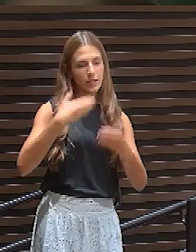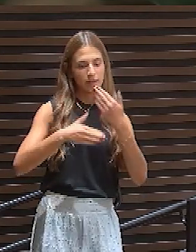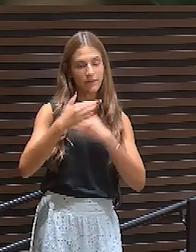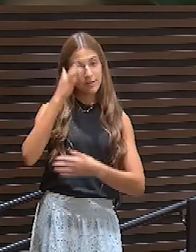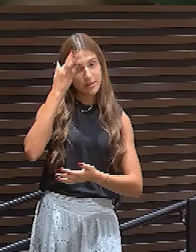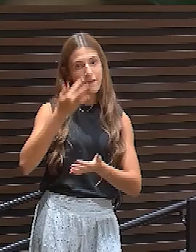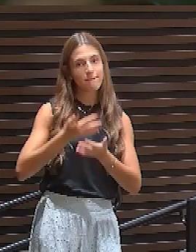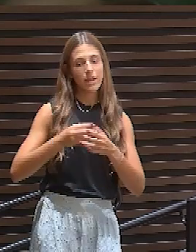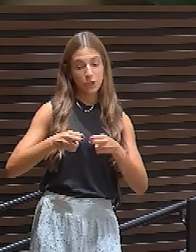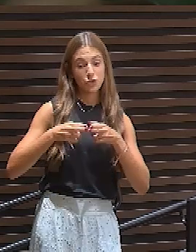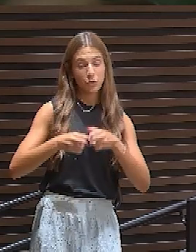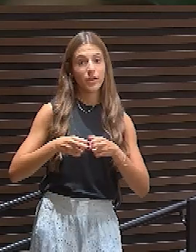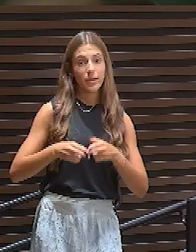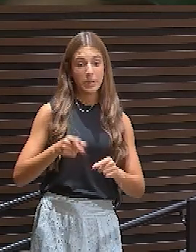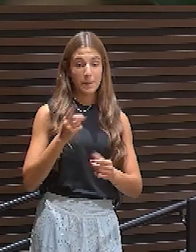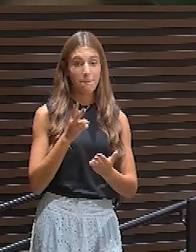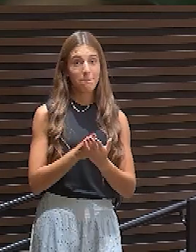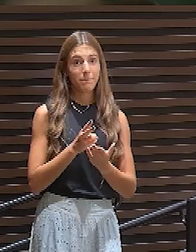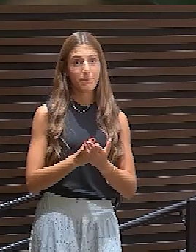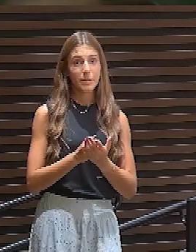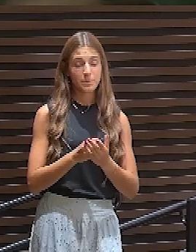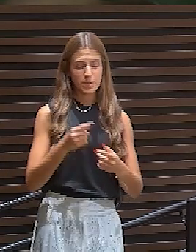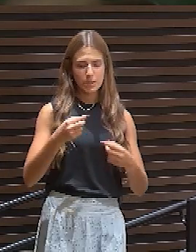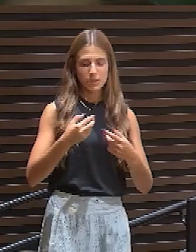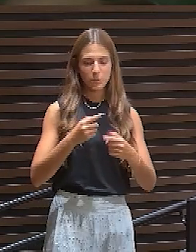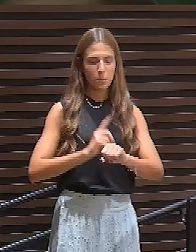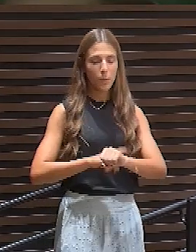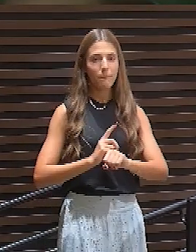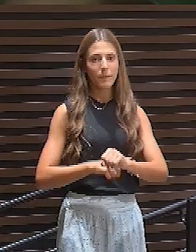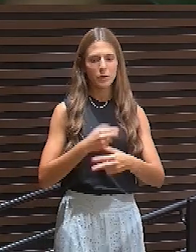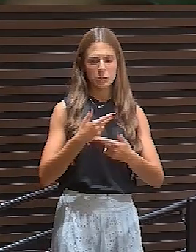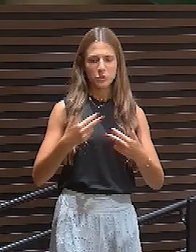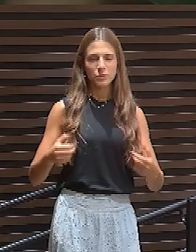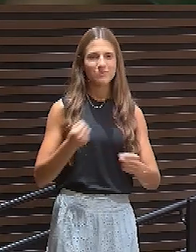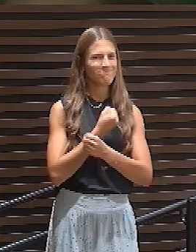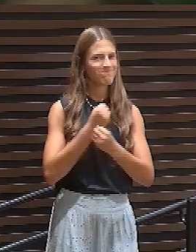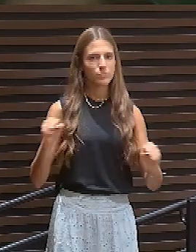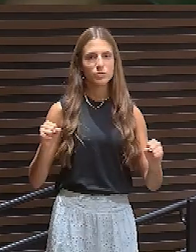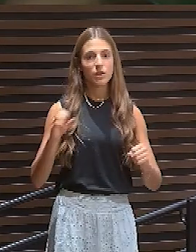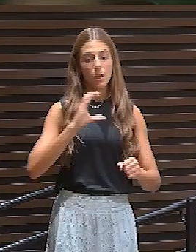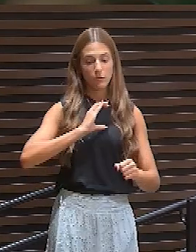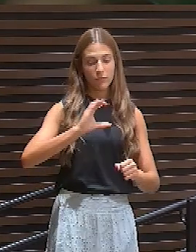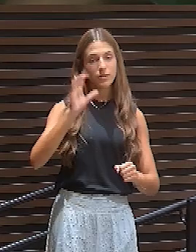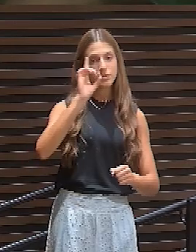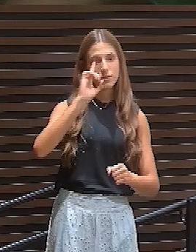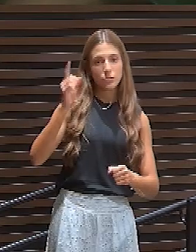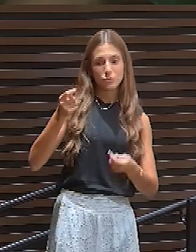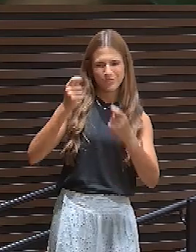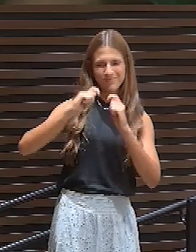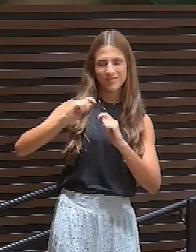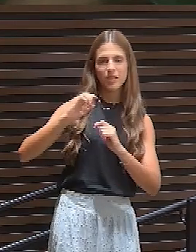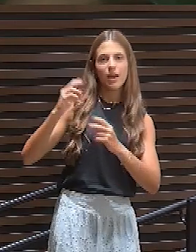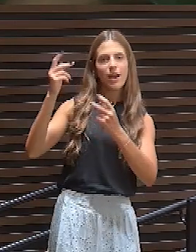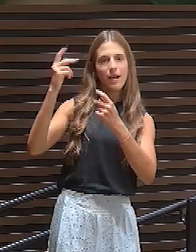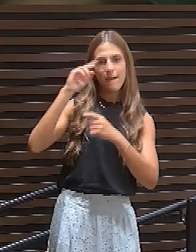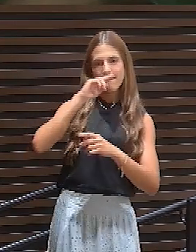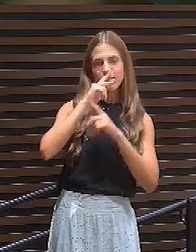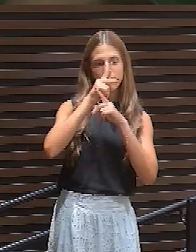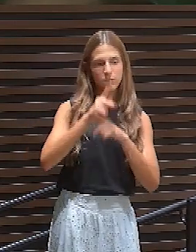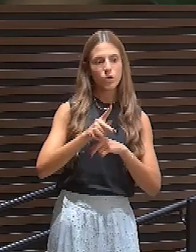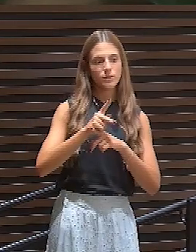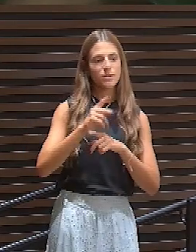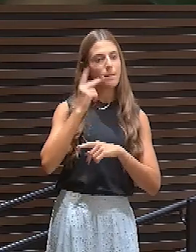circunstâncias impossíveis, a confiança em Deus nos dá força para cumprir o que Ele